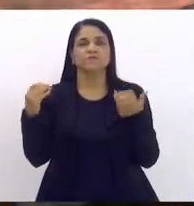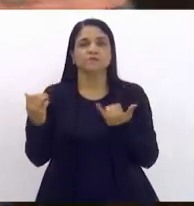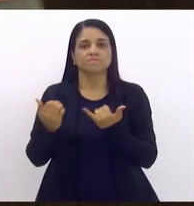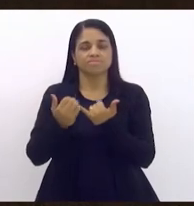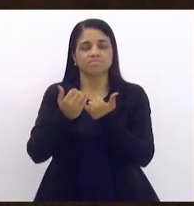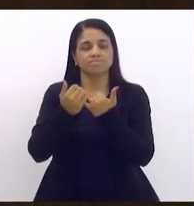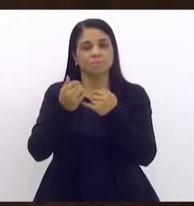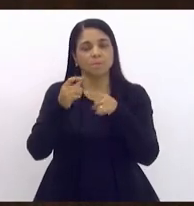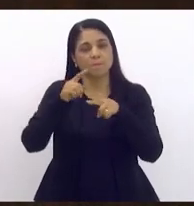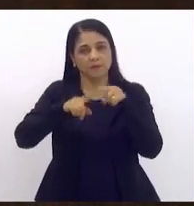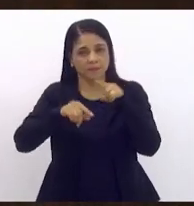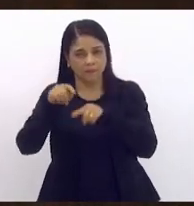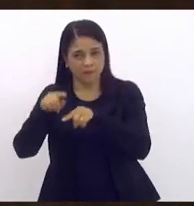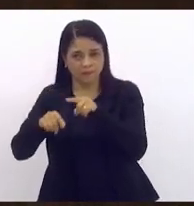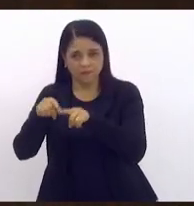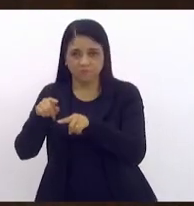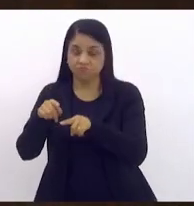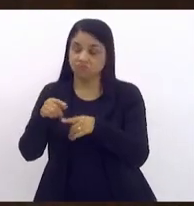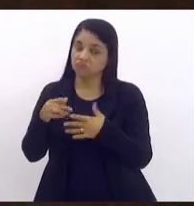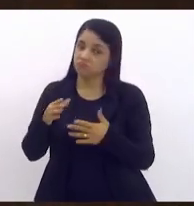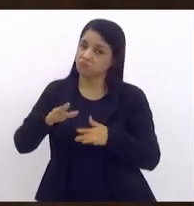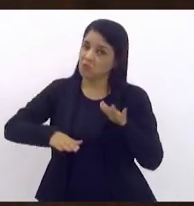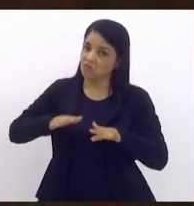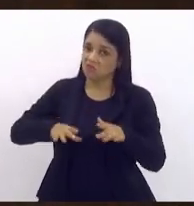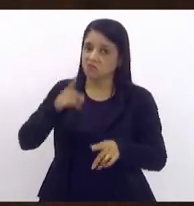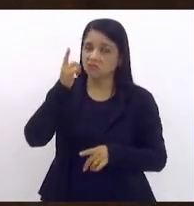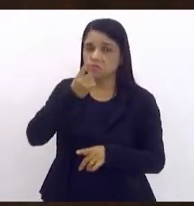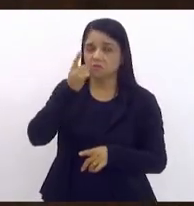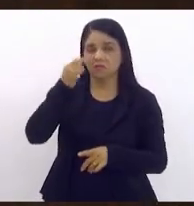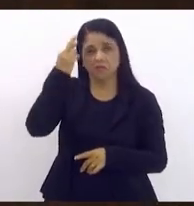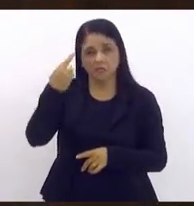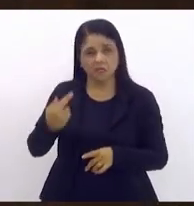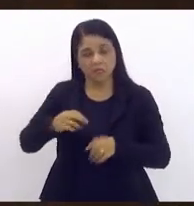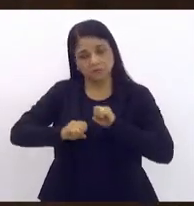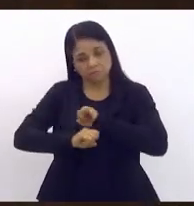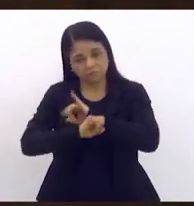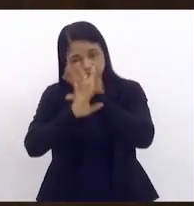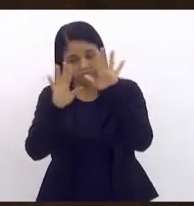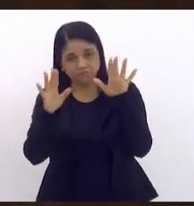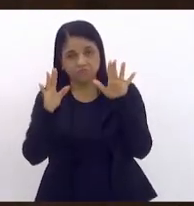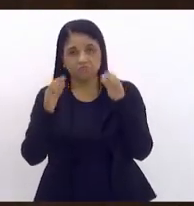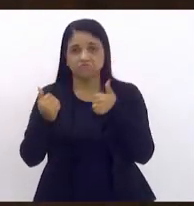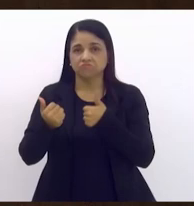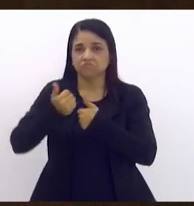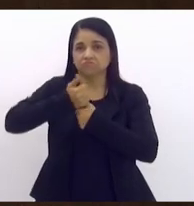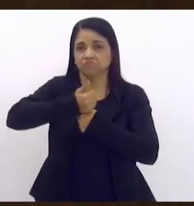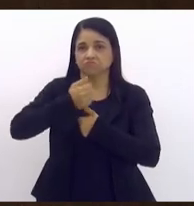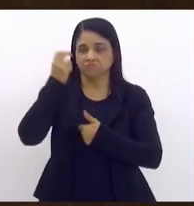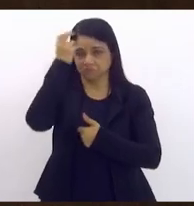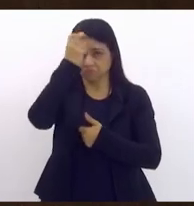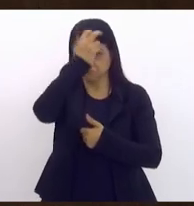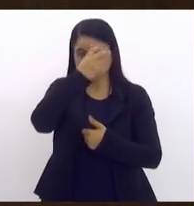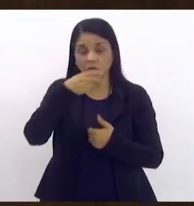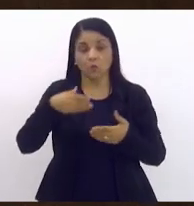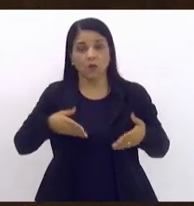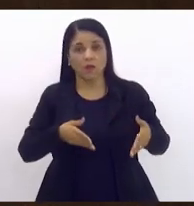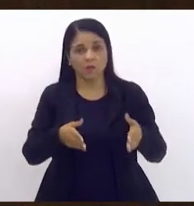a deputada Renata talvez possa esclarecer em nome dela. O Caminho Niemeyer.